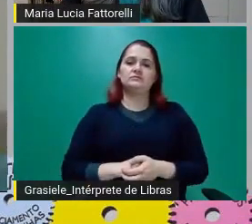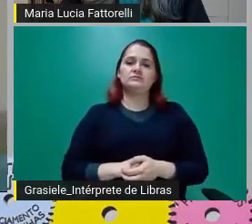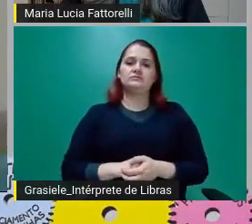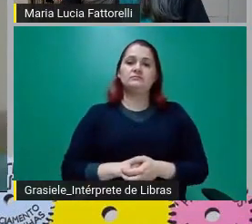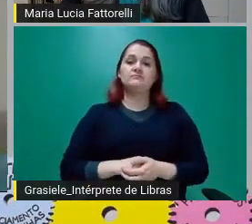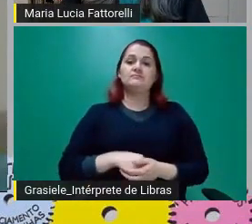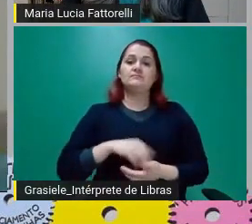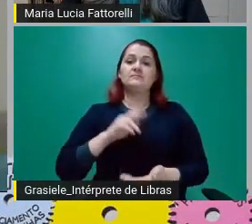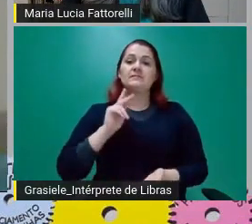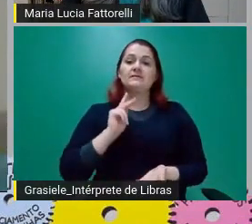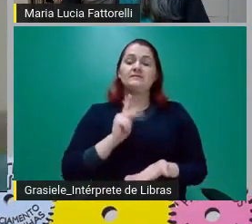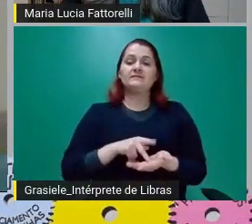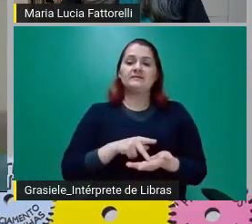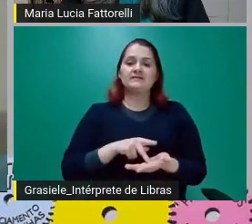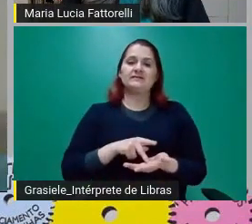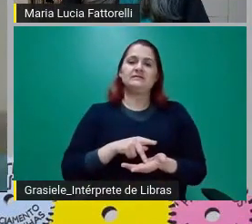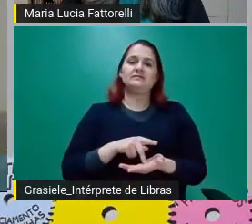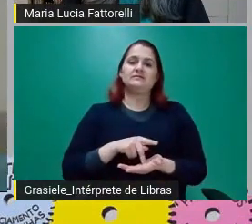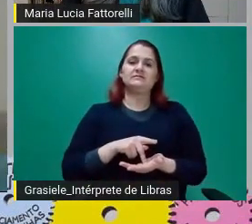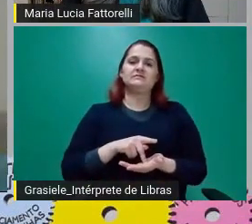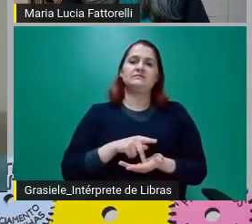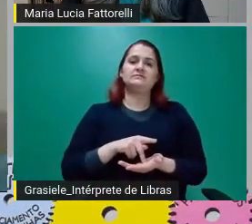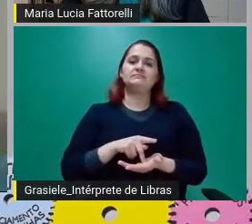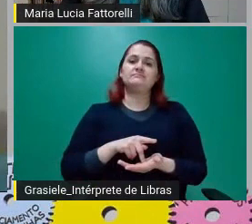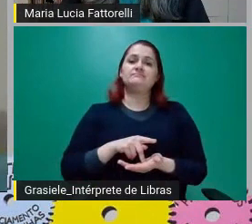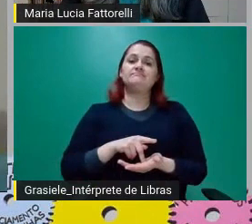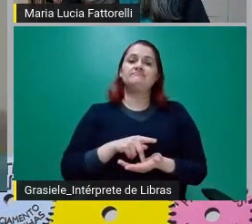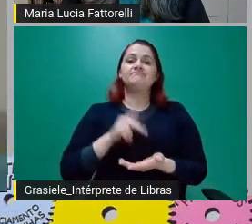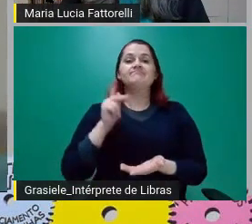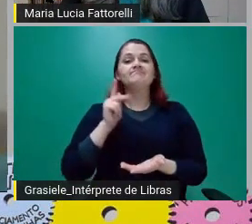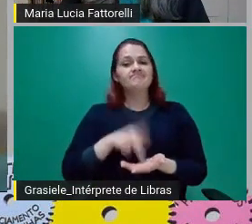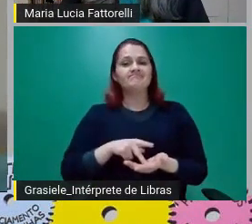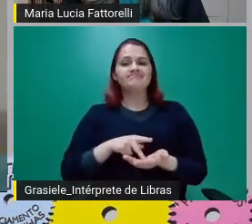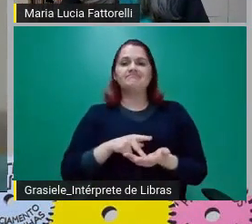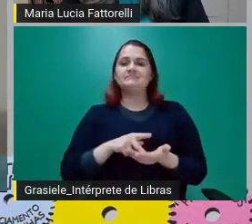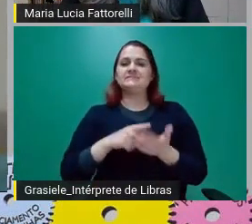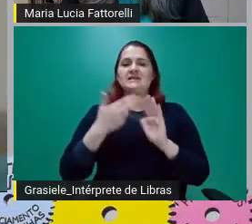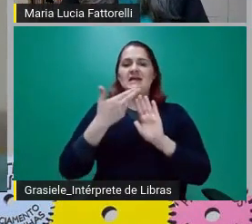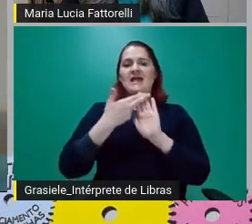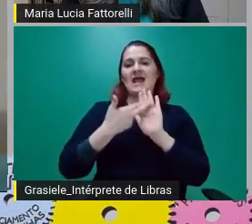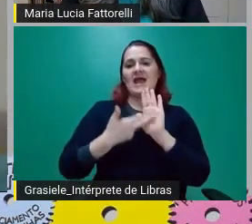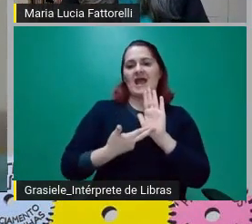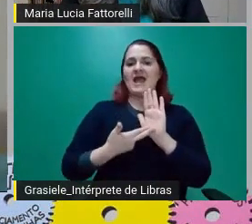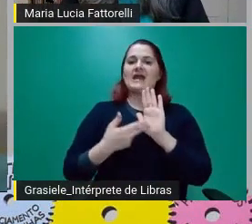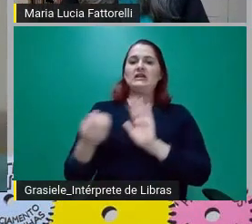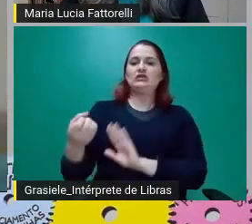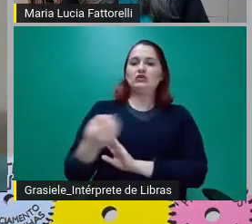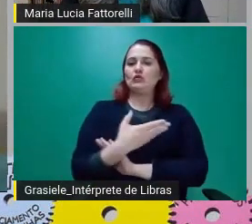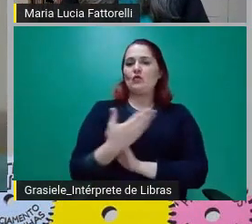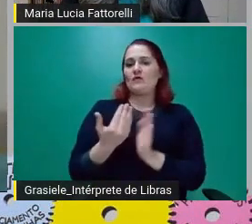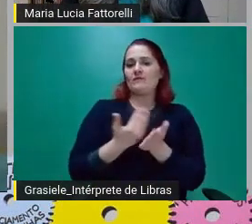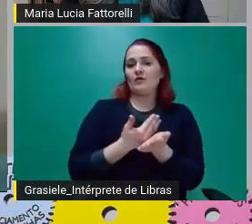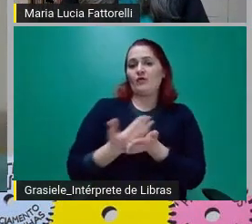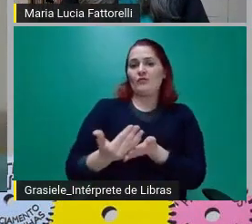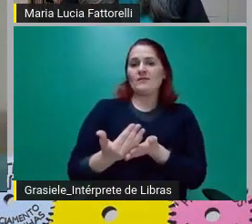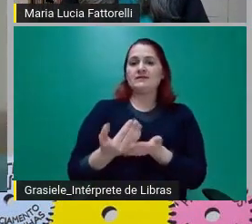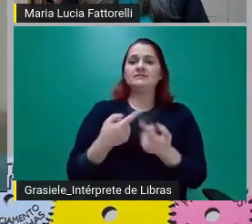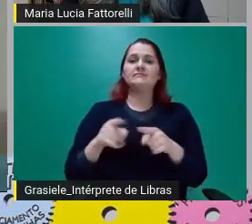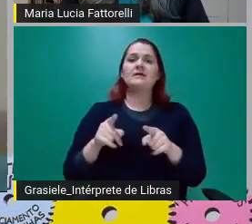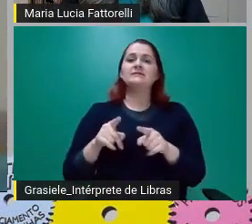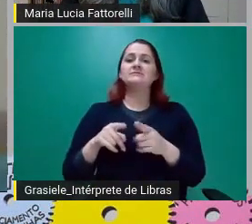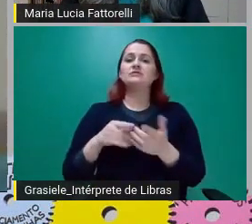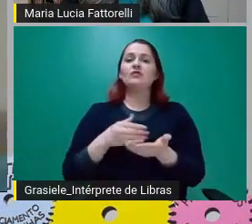na verdade, em vez de regulamentar os direitos constitucionais, começaram a surgir leis